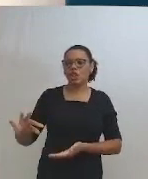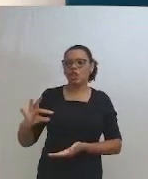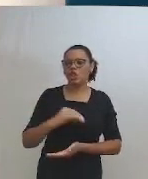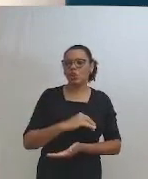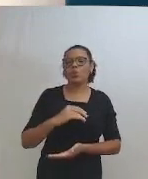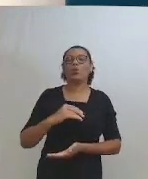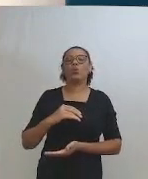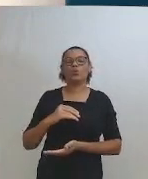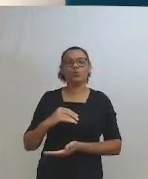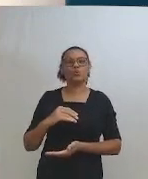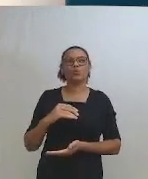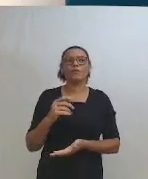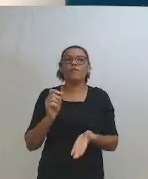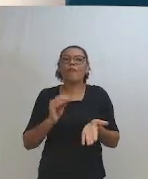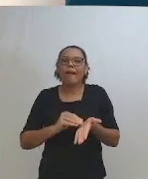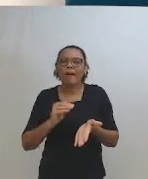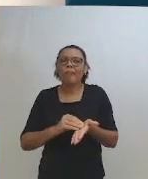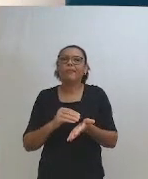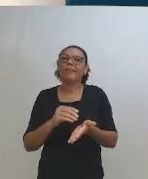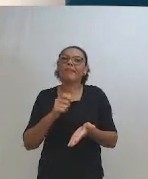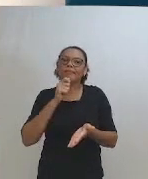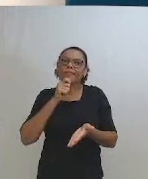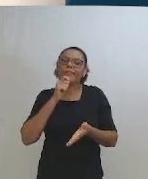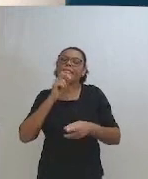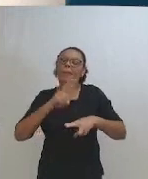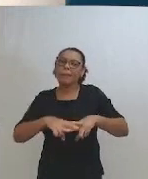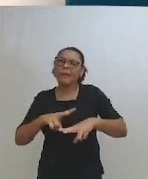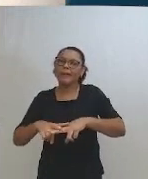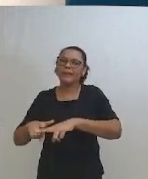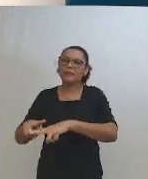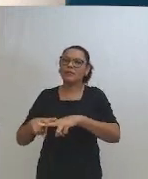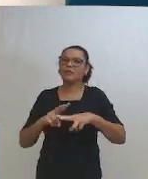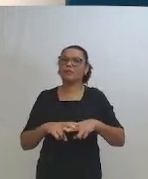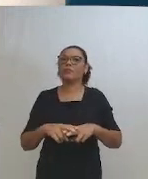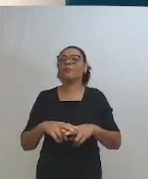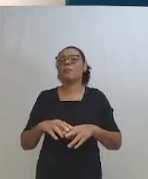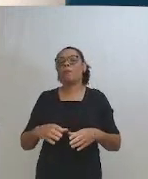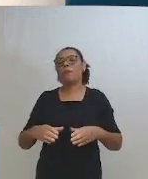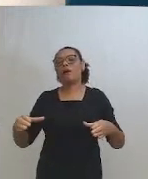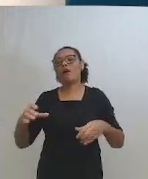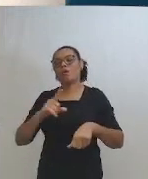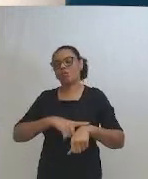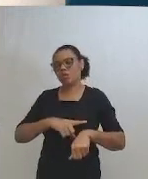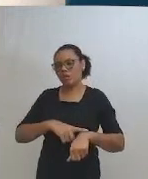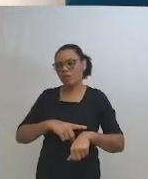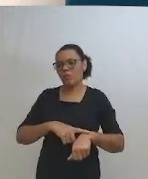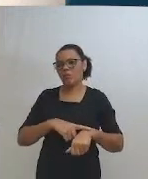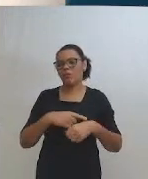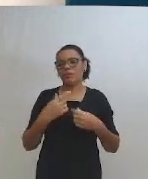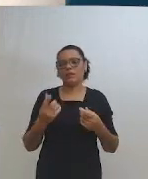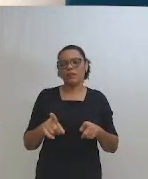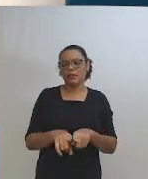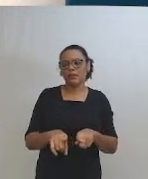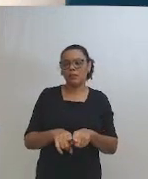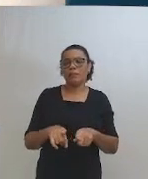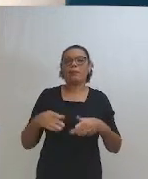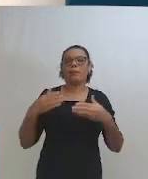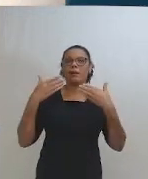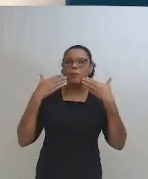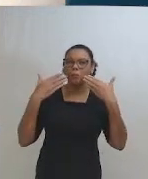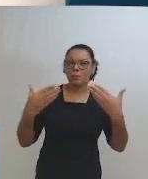Coroatá, fato este que demanda maior tempo, tanto para a citação como para a apresentação da resposta à acusação.